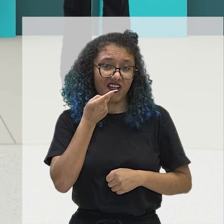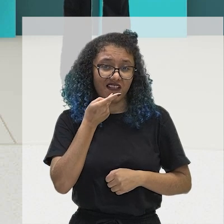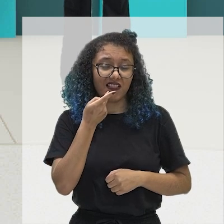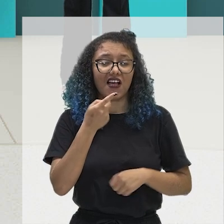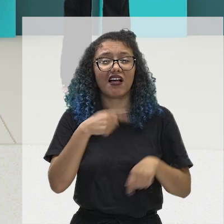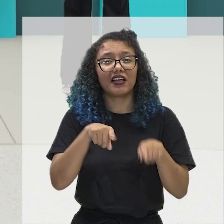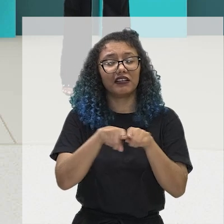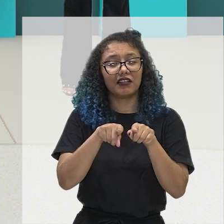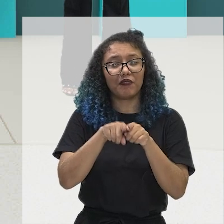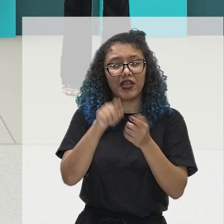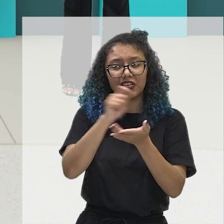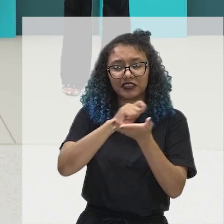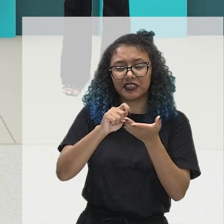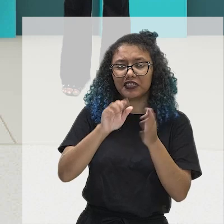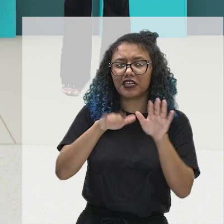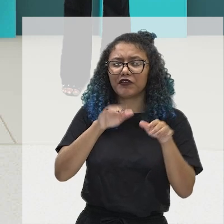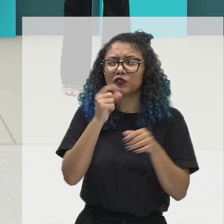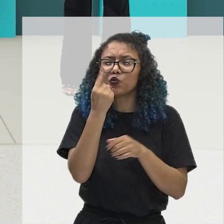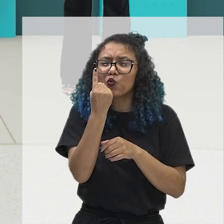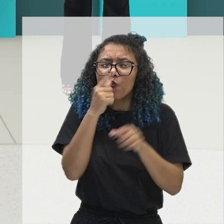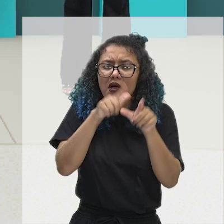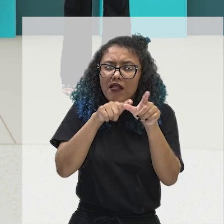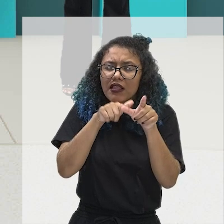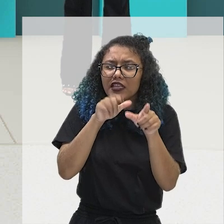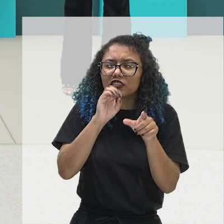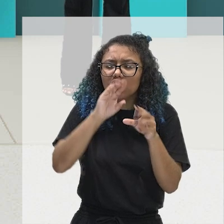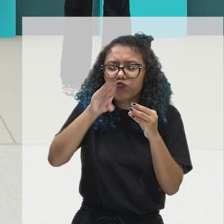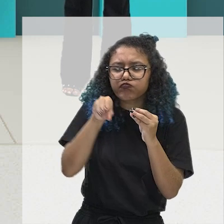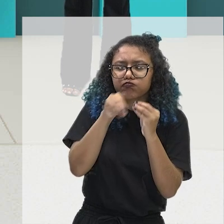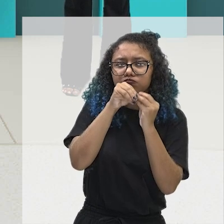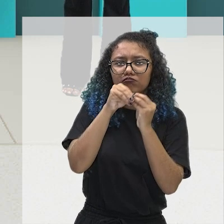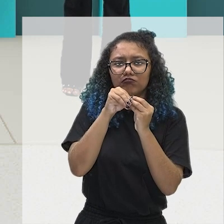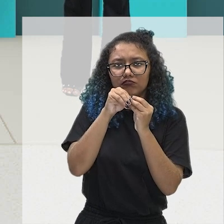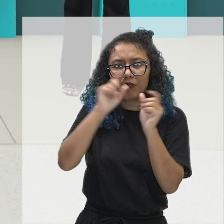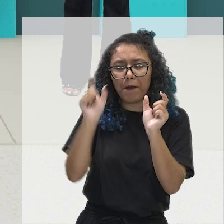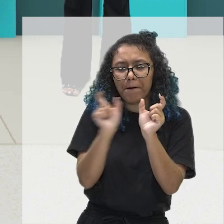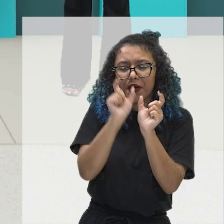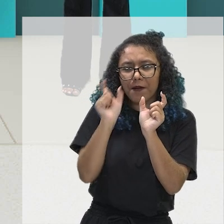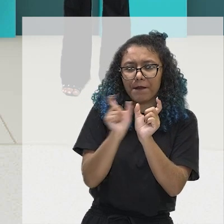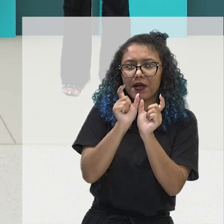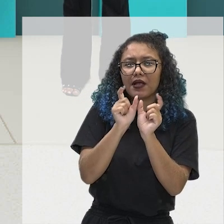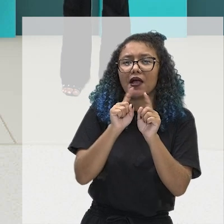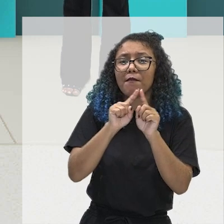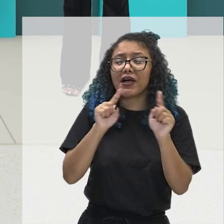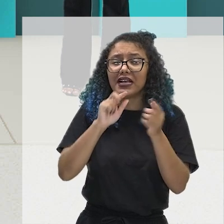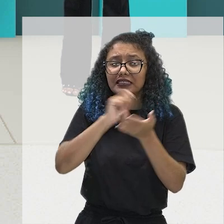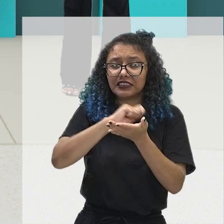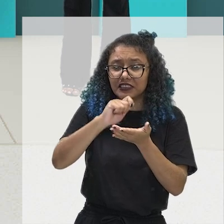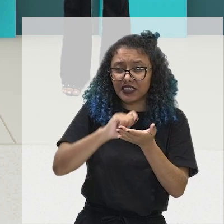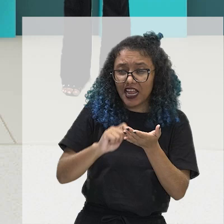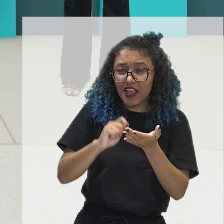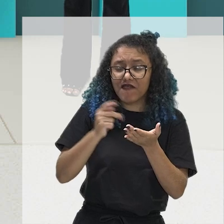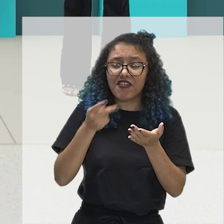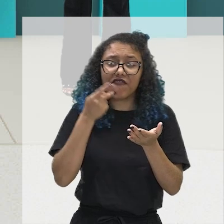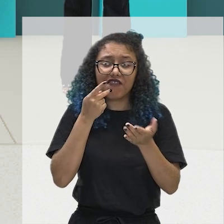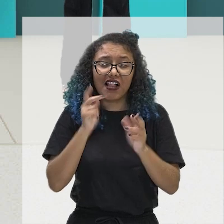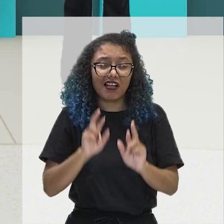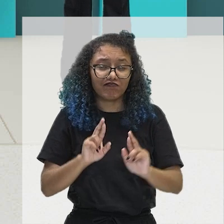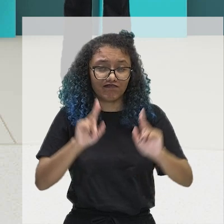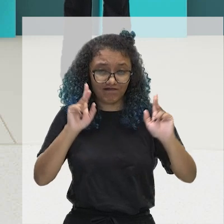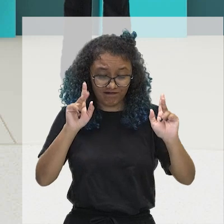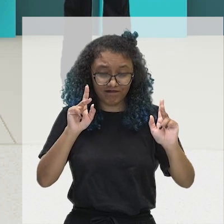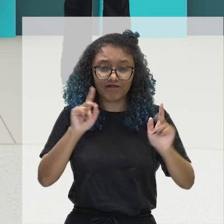sua escrita, mesmo que só uma letrinha seja acrescentada, né? Ela é escrita e falada de forma